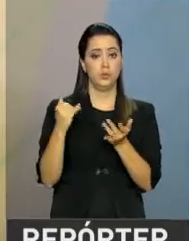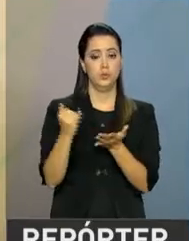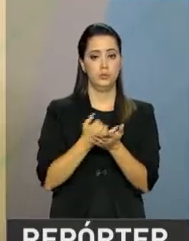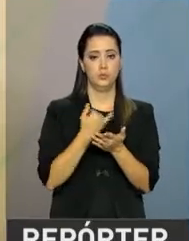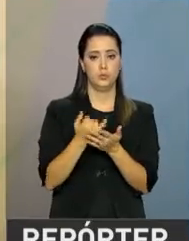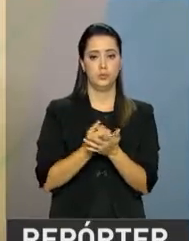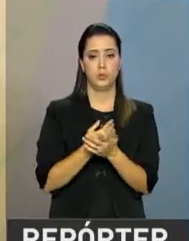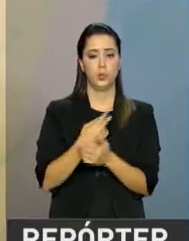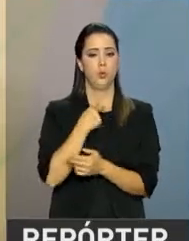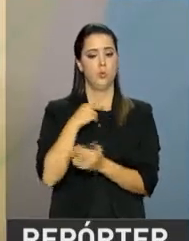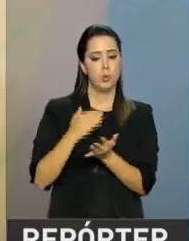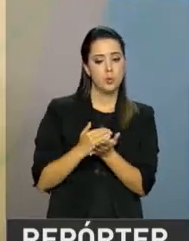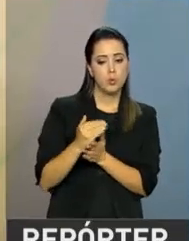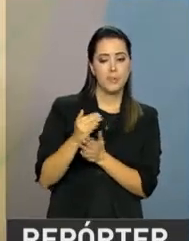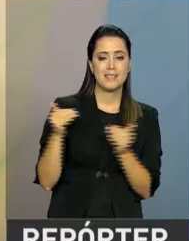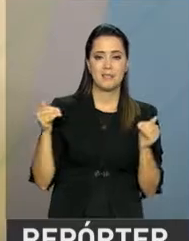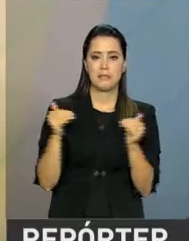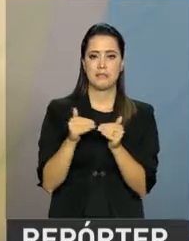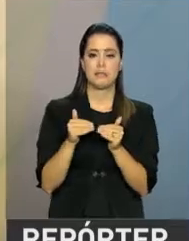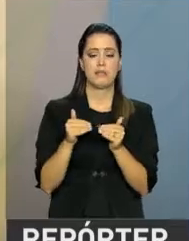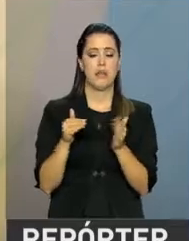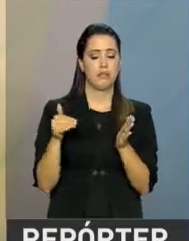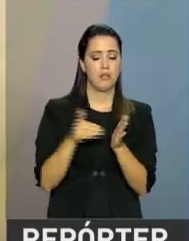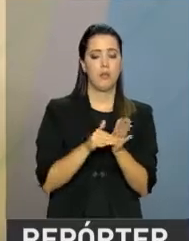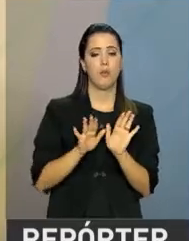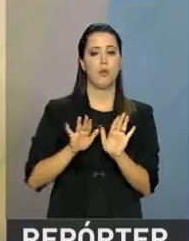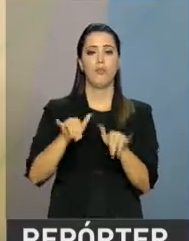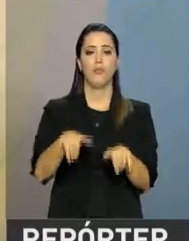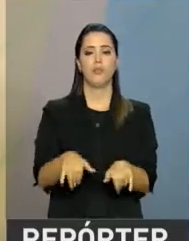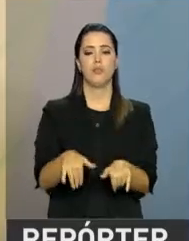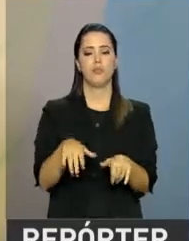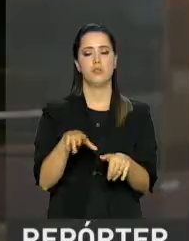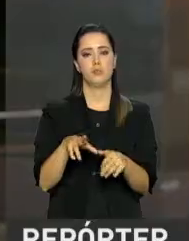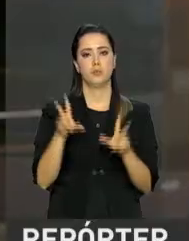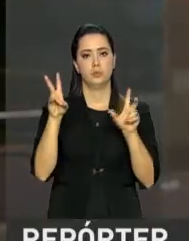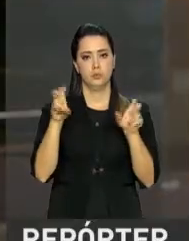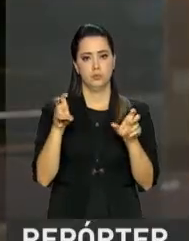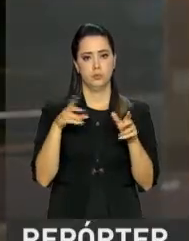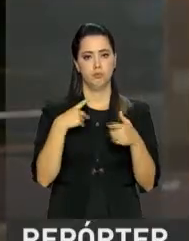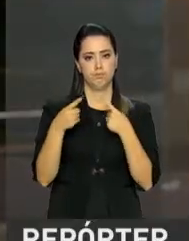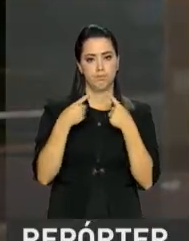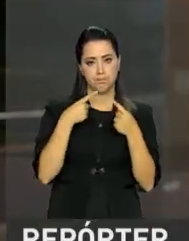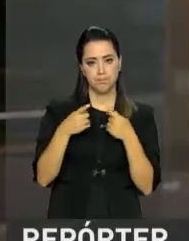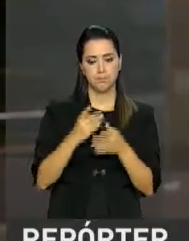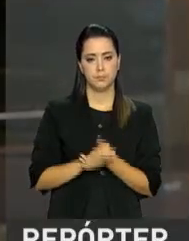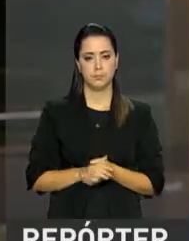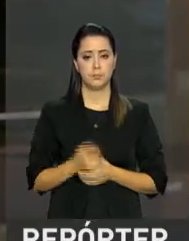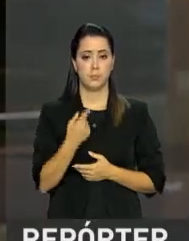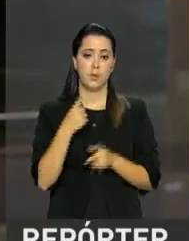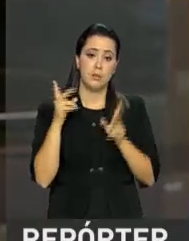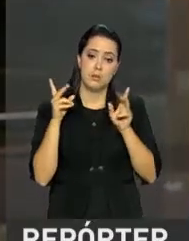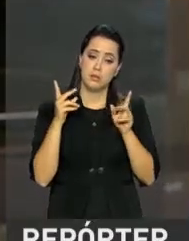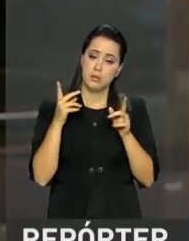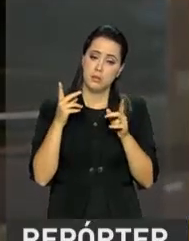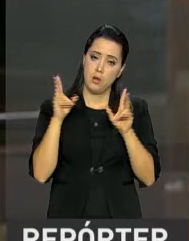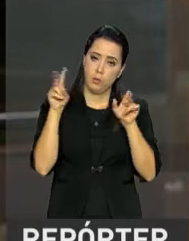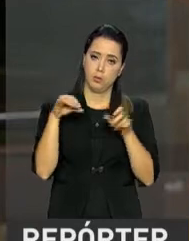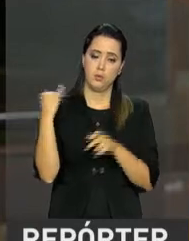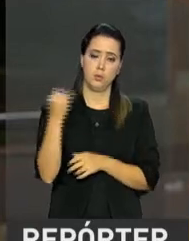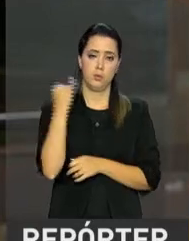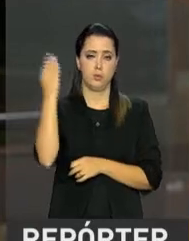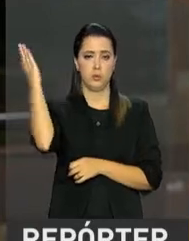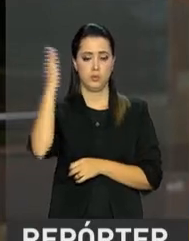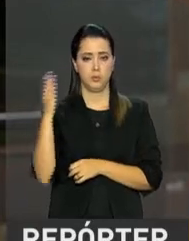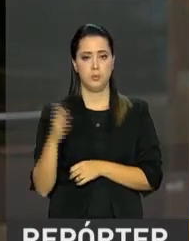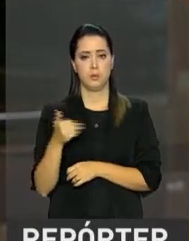se aplicarão enquanto estivermos conversando sobre o tema. Este é um tema sensível ao Brasil. Das 15